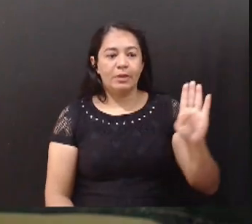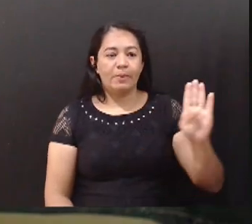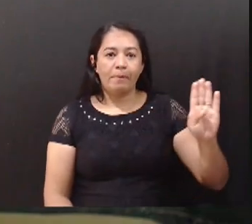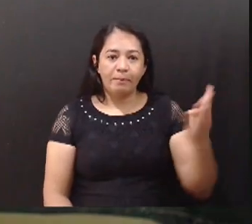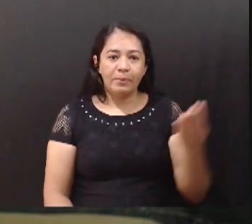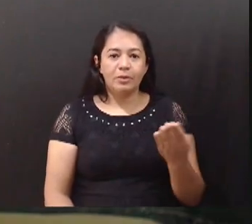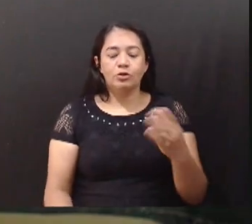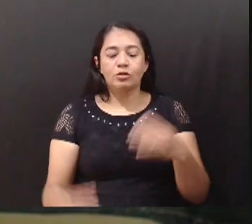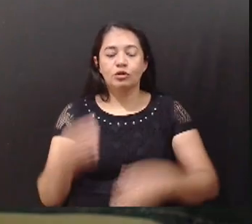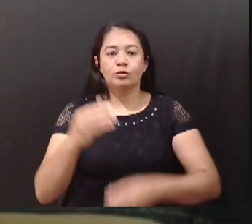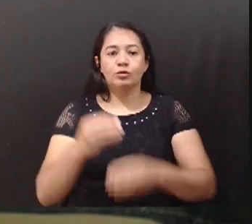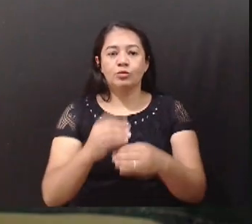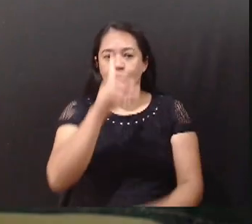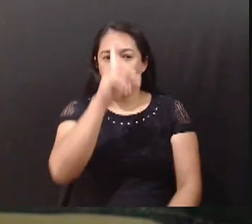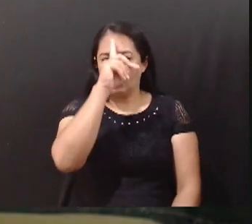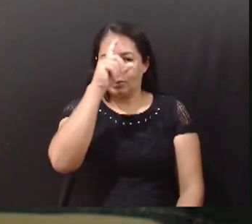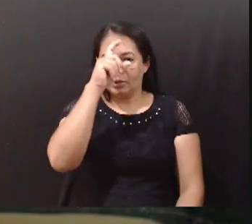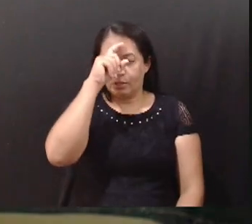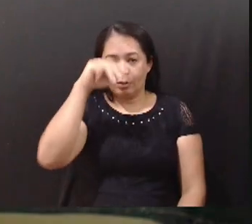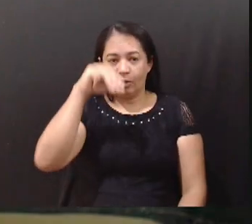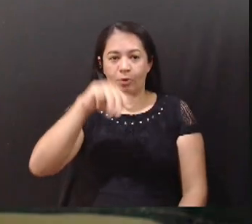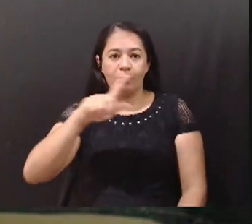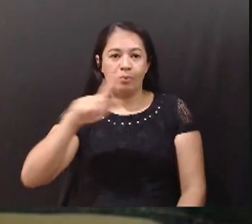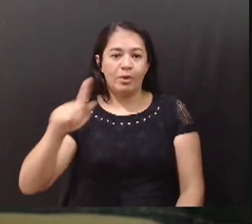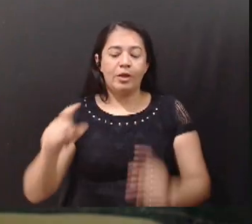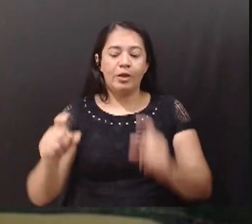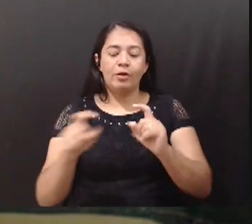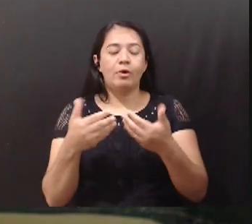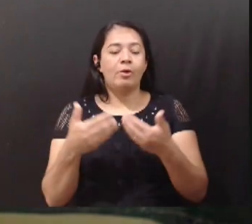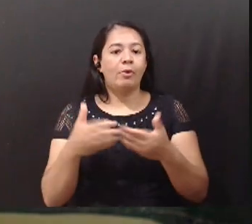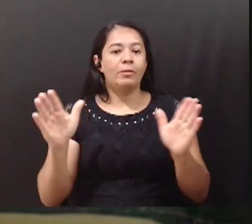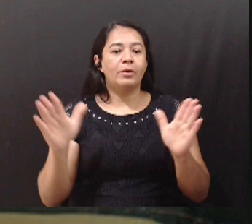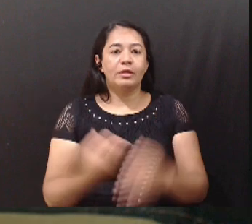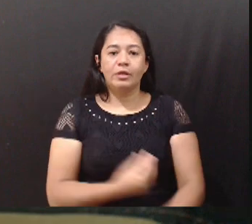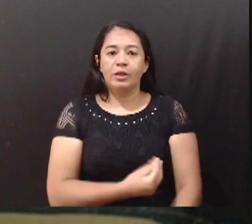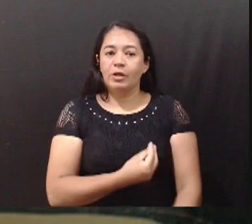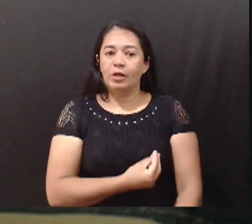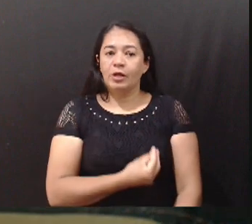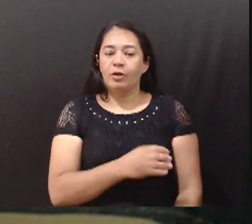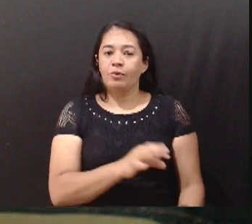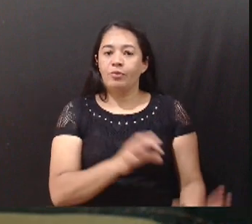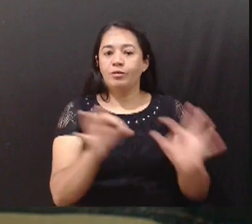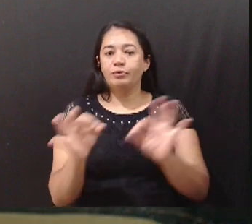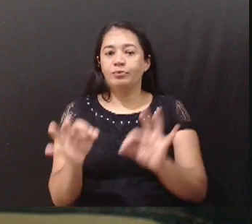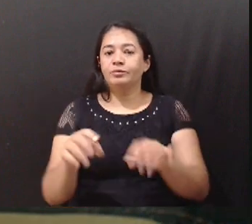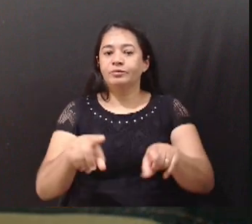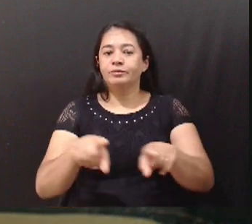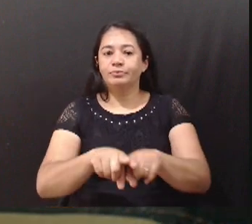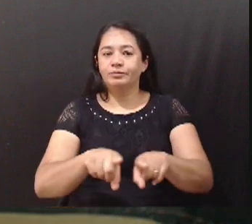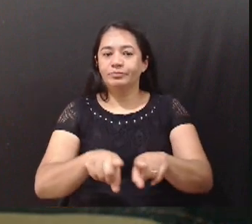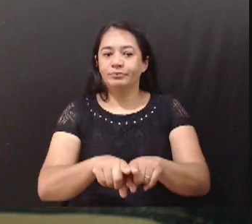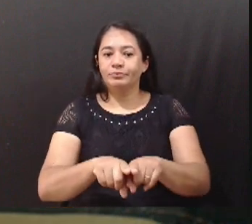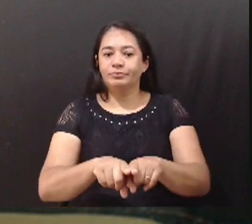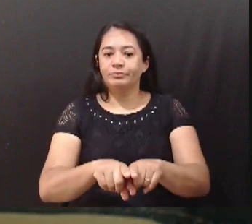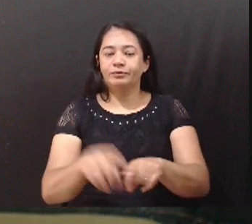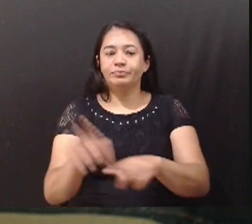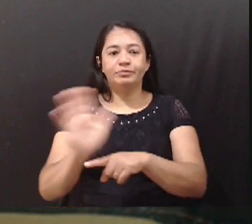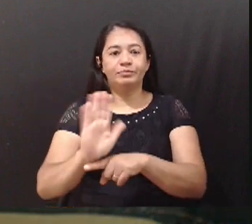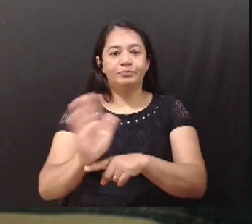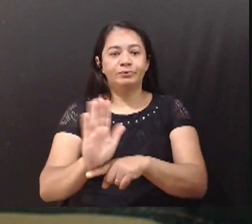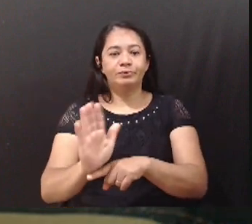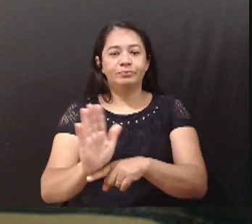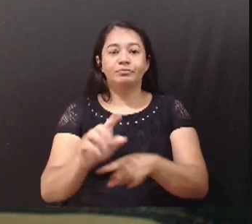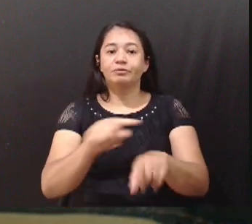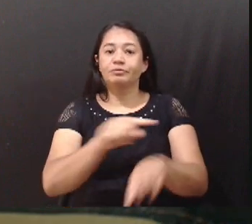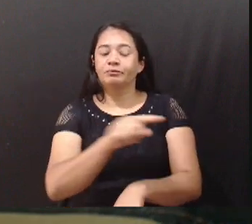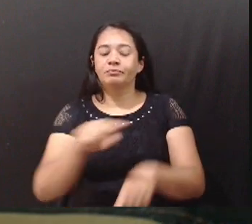é aberta ao público no plenário da Câmara, transmissão ao vivo aqui pela TV Câmara Campinas e também pelo canal do YouTube da emissora. Você também pode